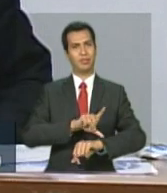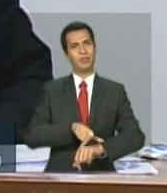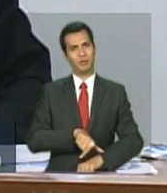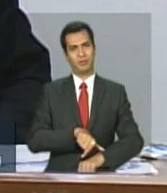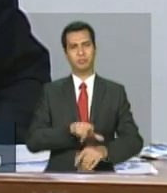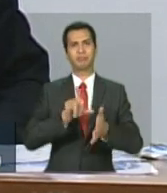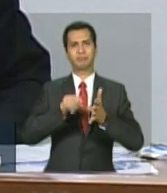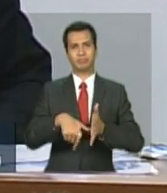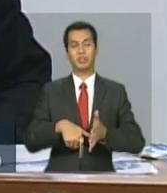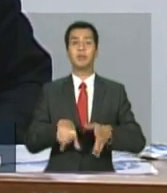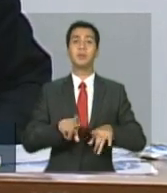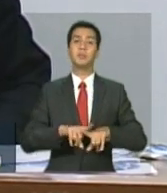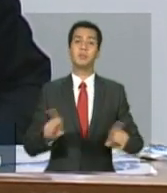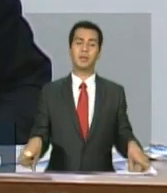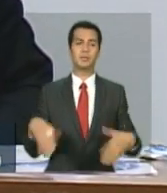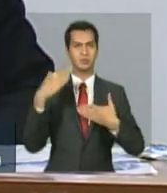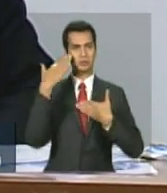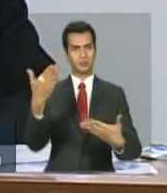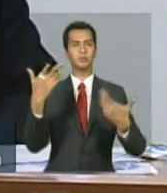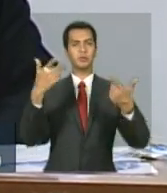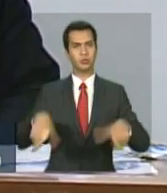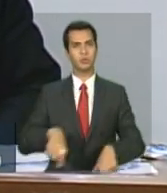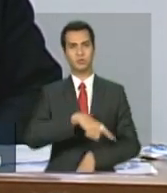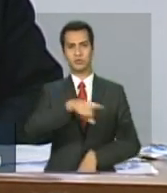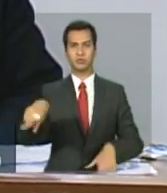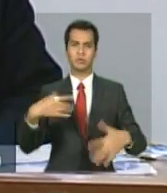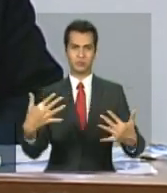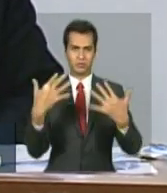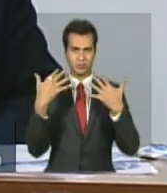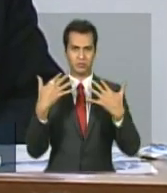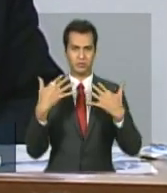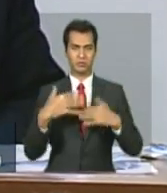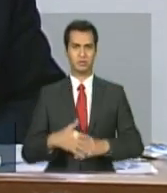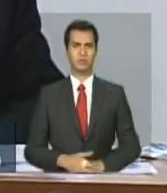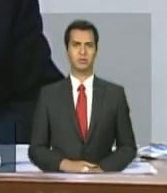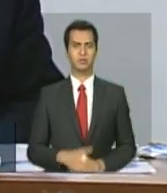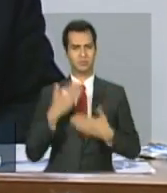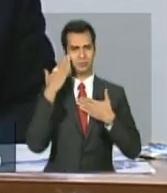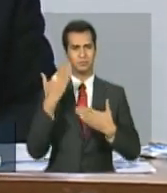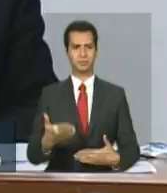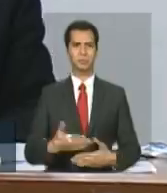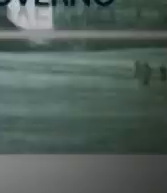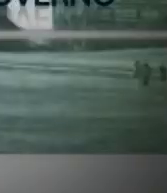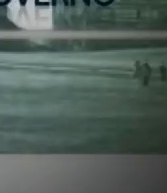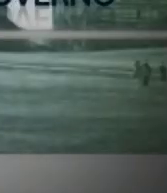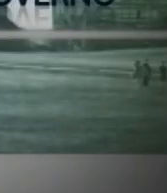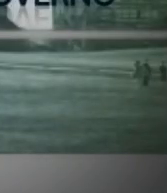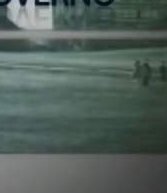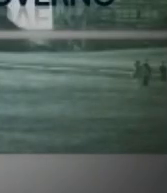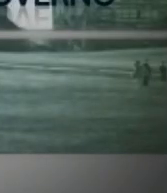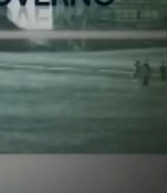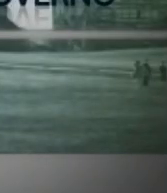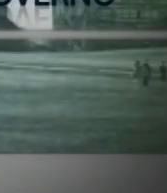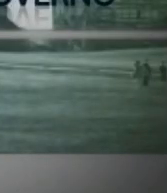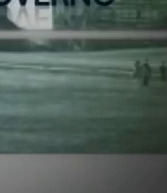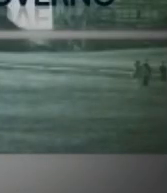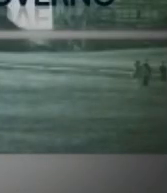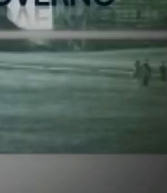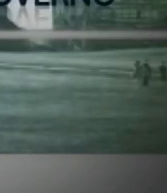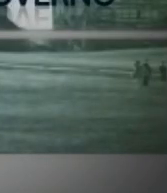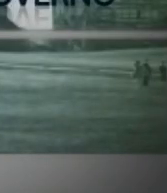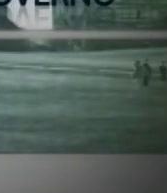outorgado, mas agradecer uma vez mais a atenção de todos os senhores parlamentares. Muito obrigado. Você acompanhou